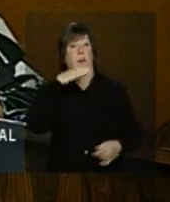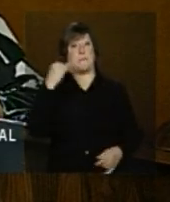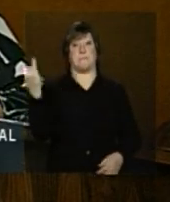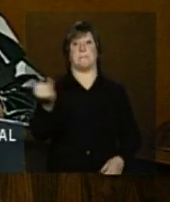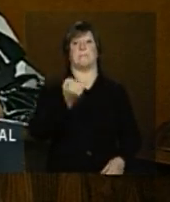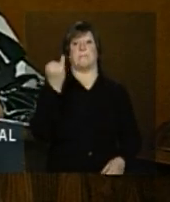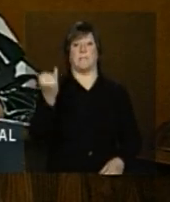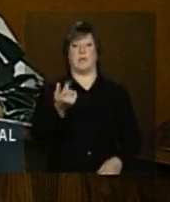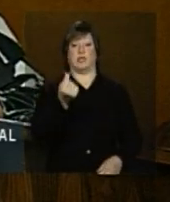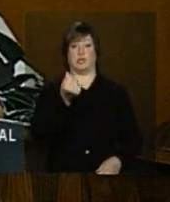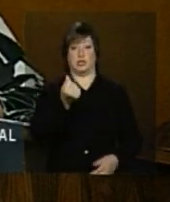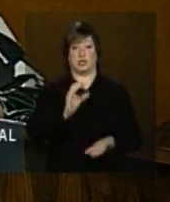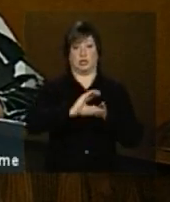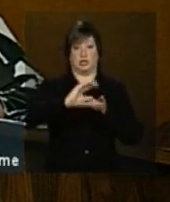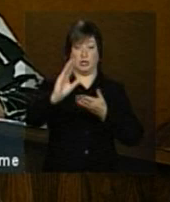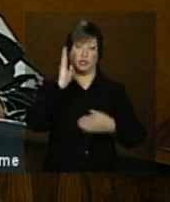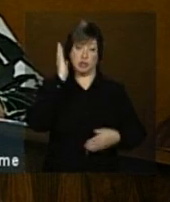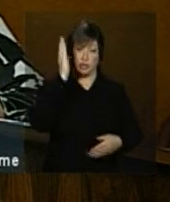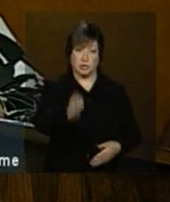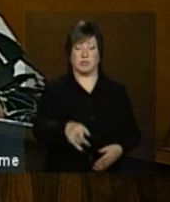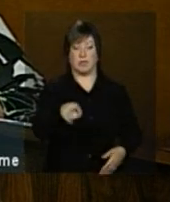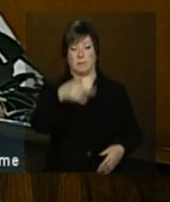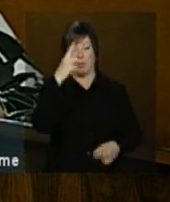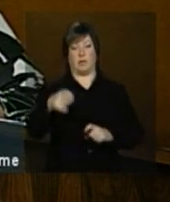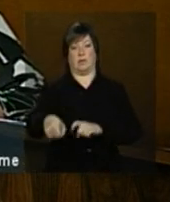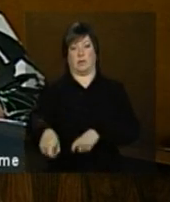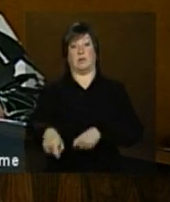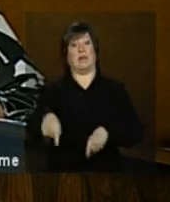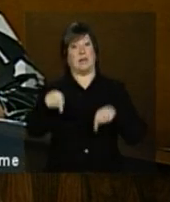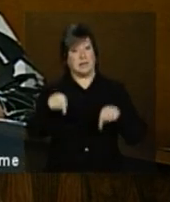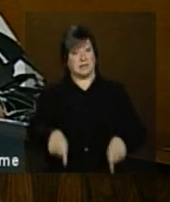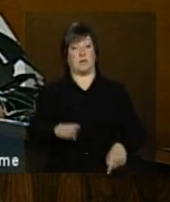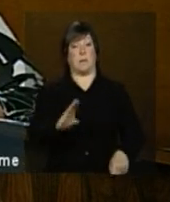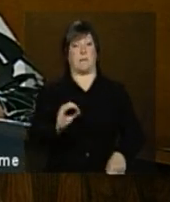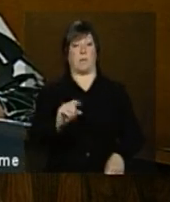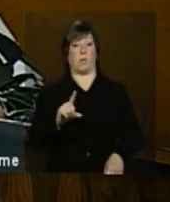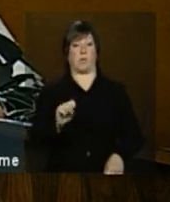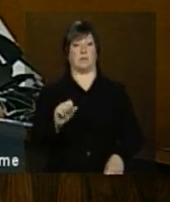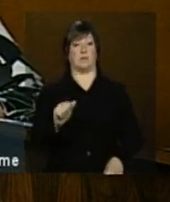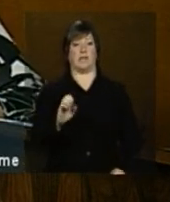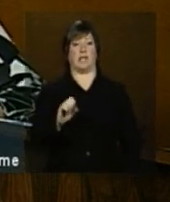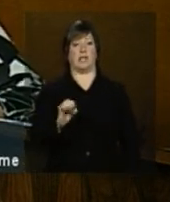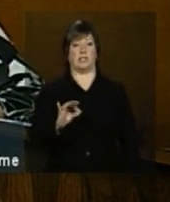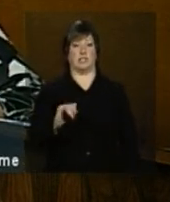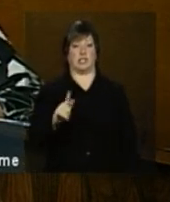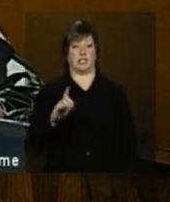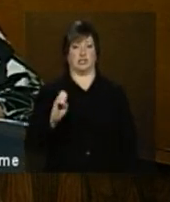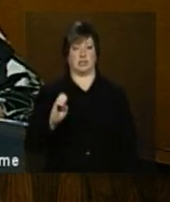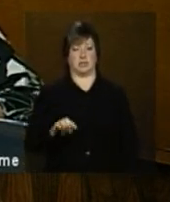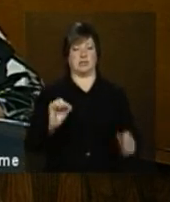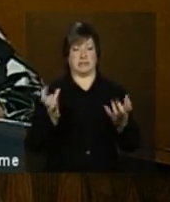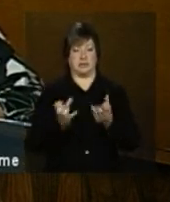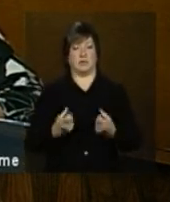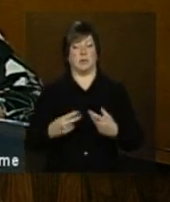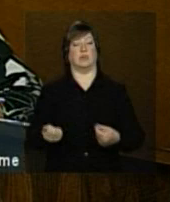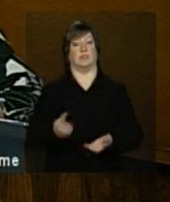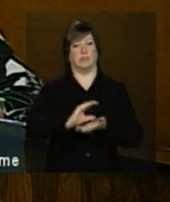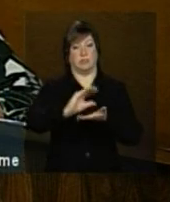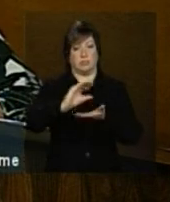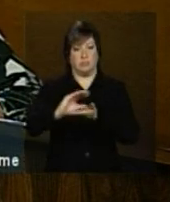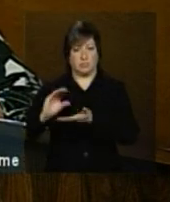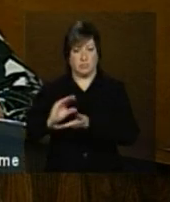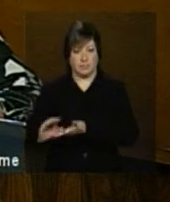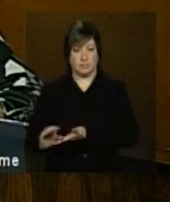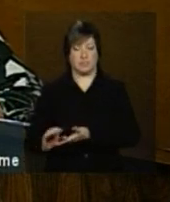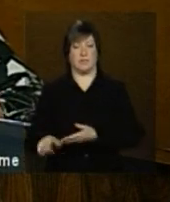eficiente repassar o dinheiro diretamente ao agricultor e é para isso que serve o Bolsa estiagem né nó toda a nossa experiência de passar dinheiro de